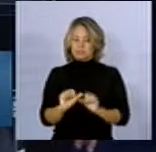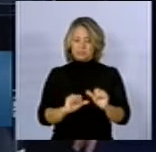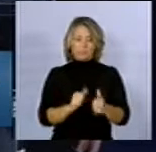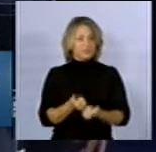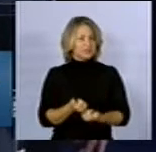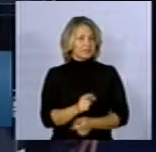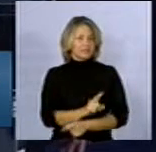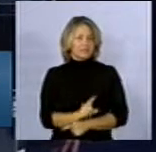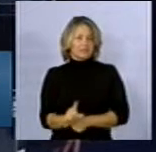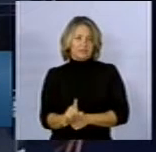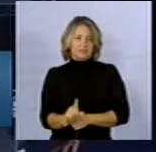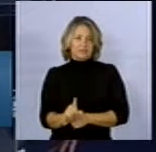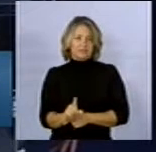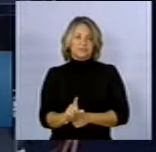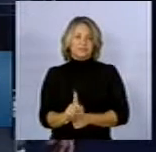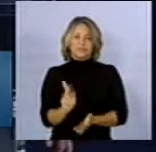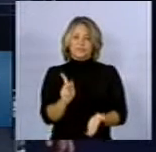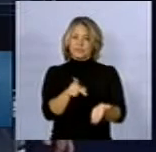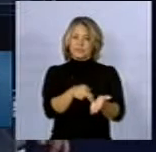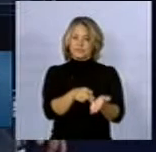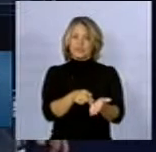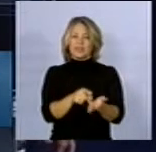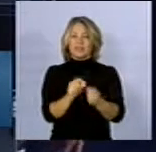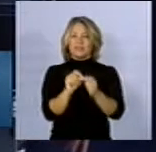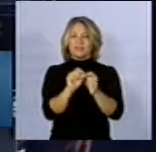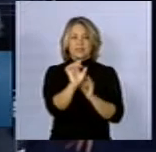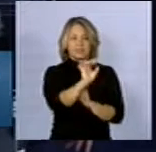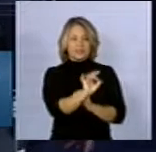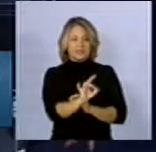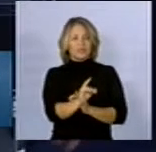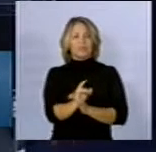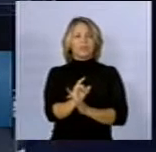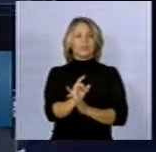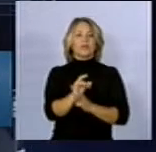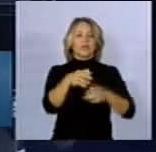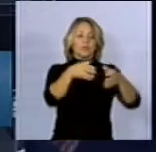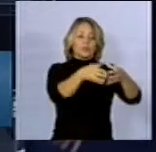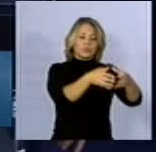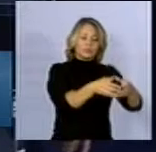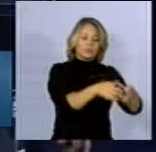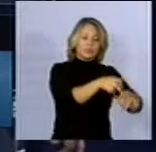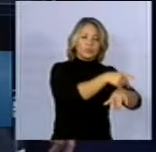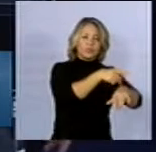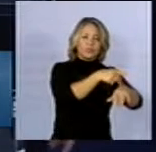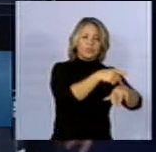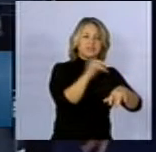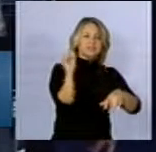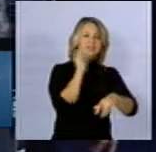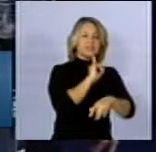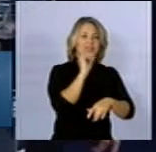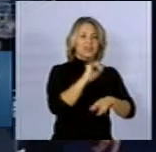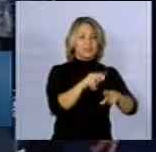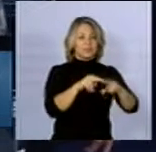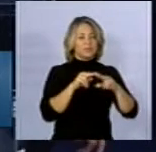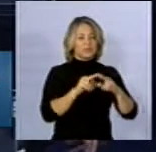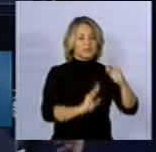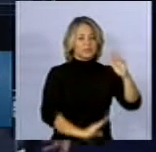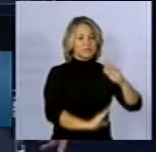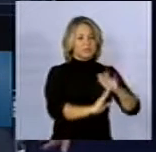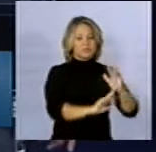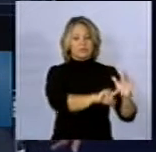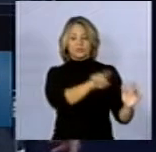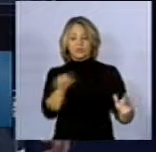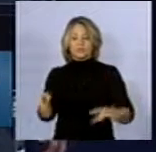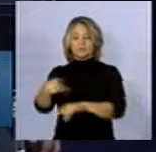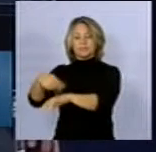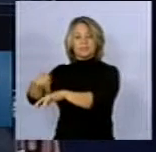modificação substancial. Foi feita na rede italiana em razão desta limitação. Na Suíça é